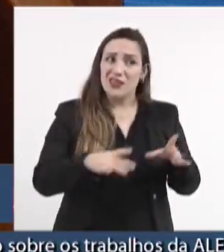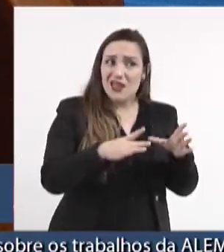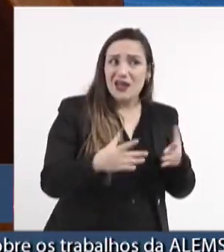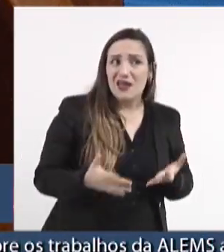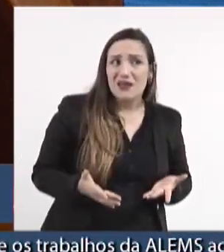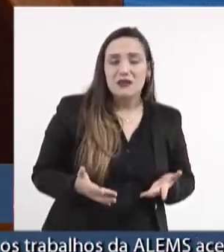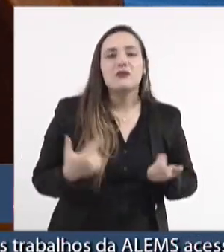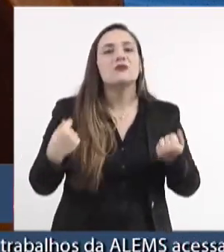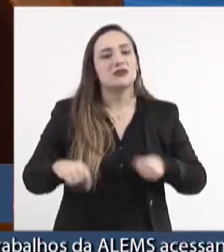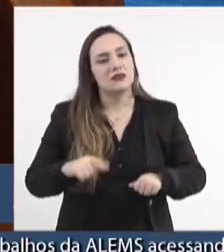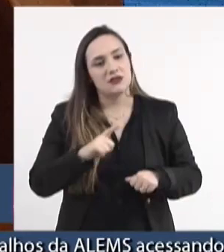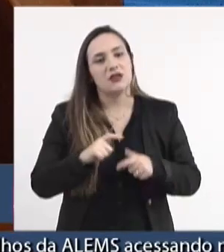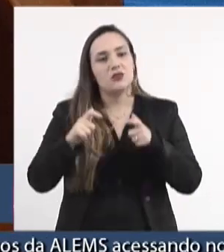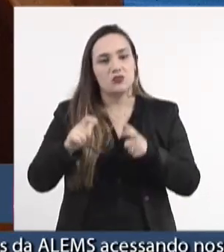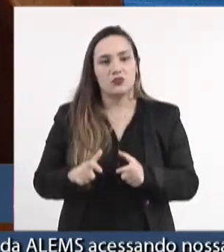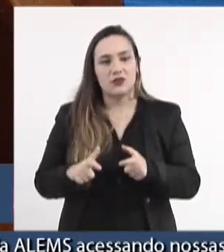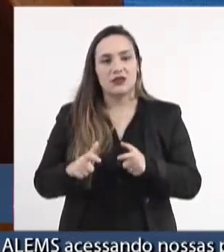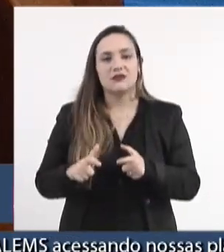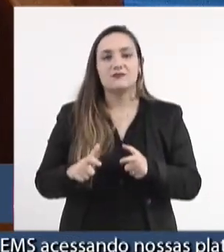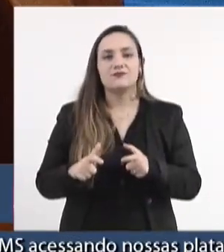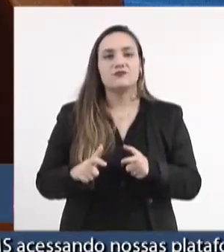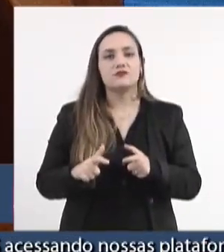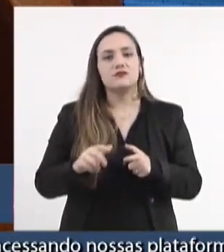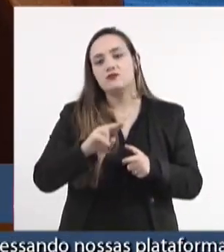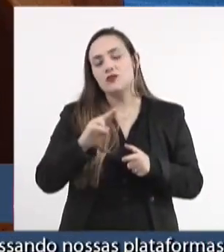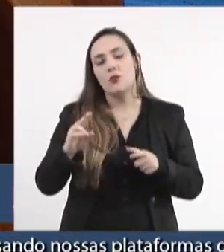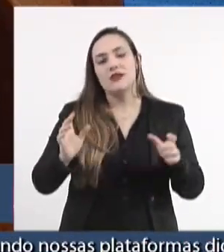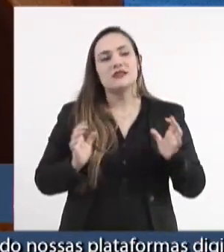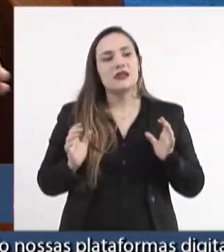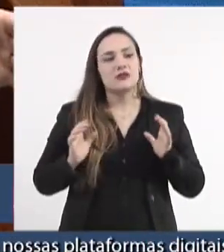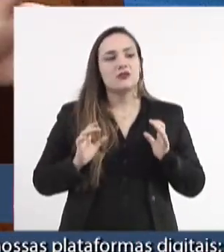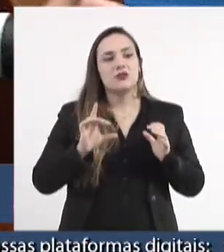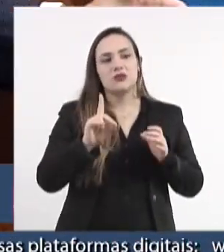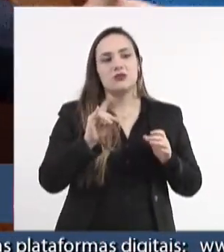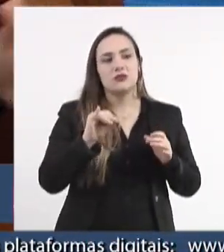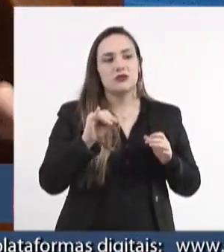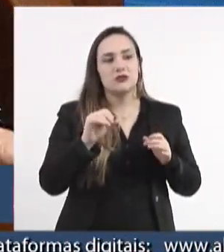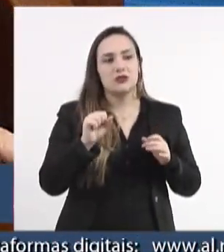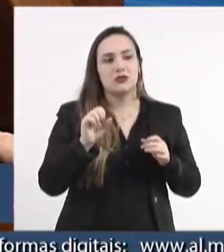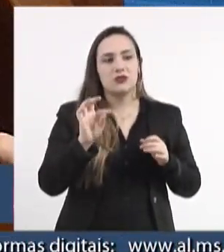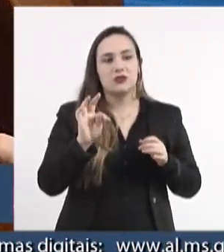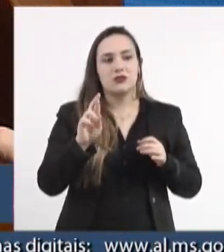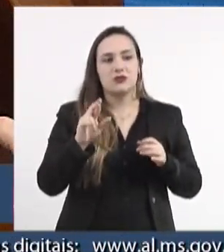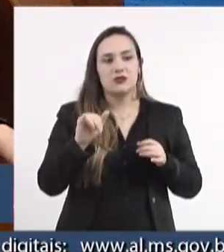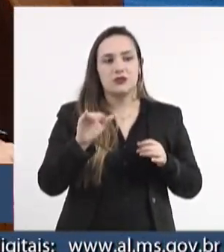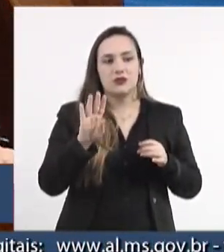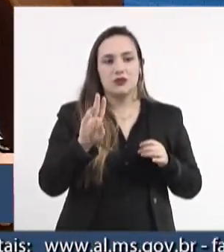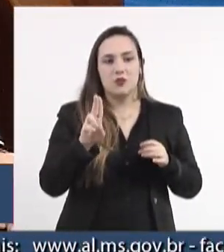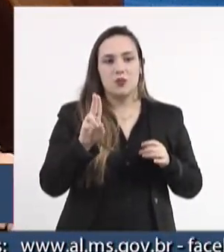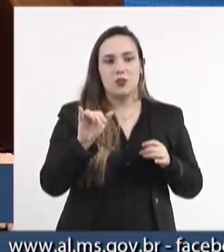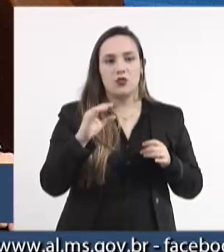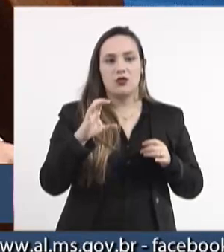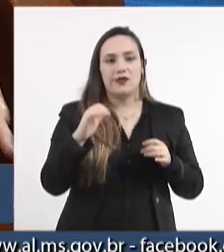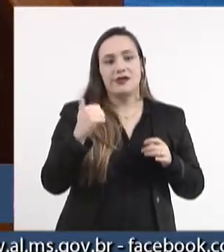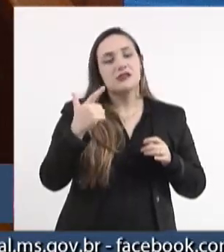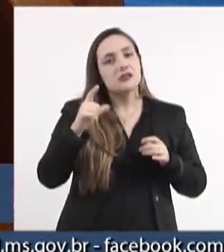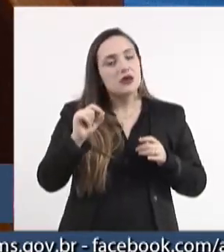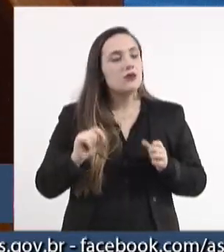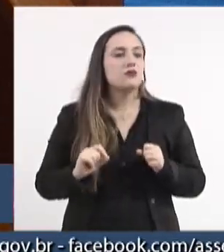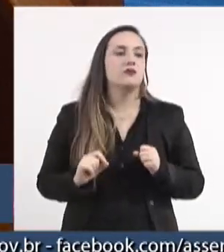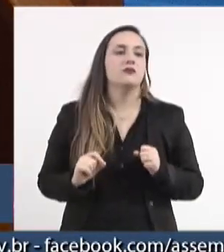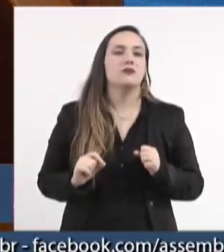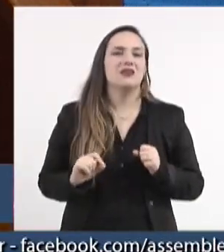para isso, nós temos que ter em Dourados, que abrange toda aquela região,